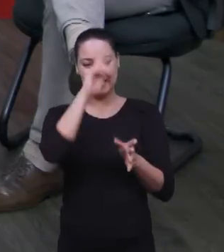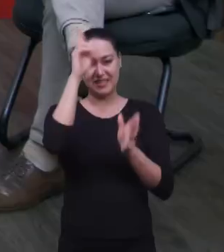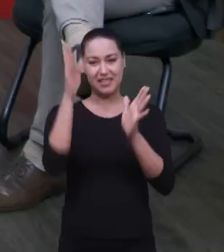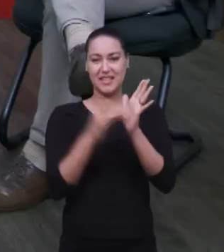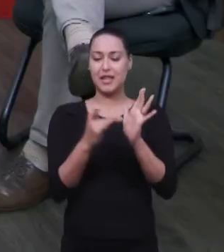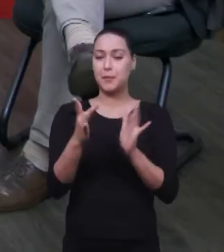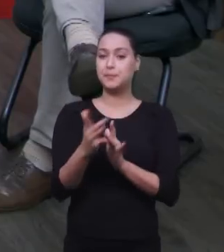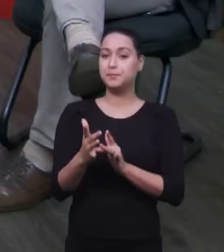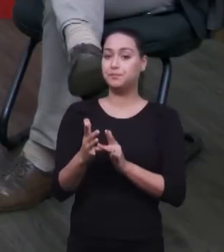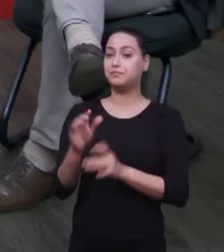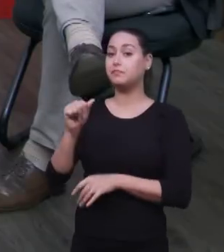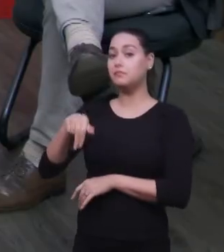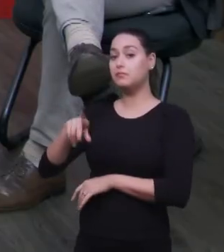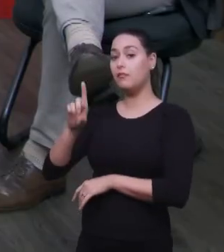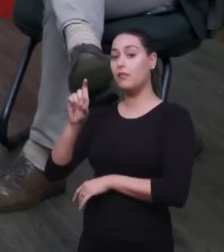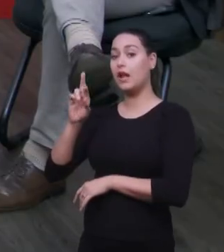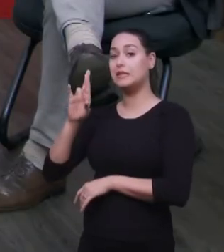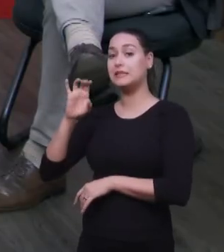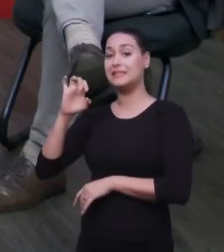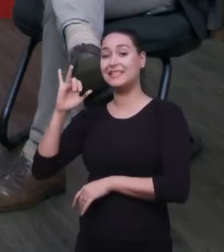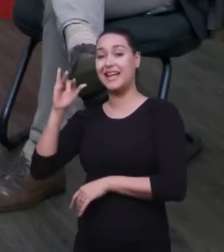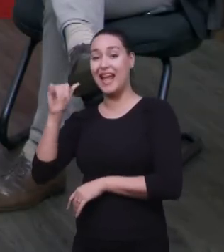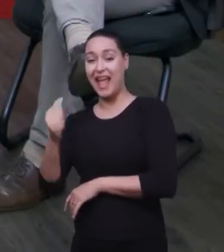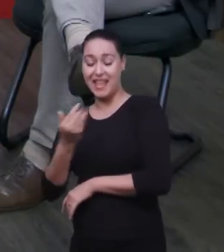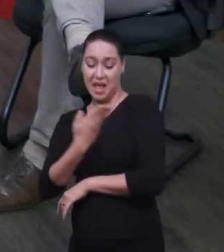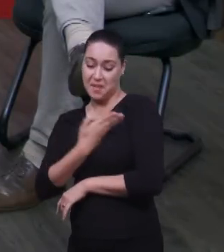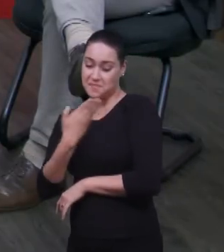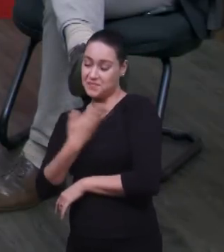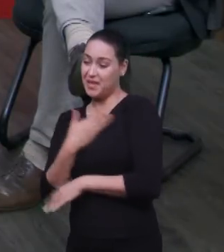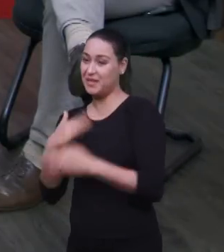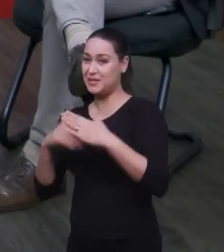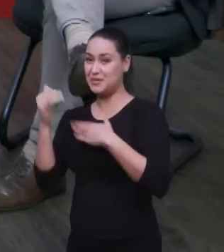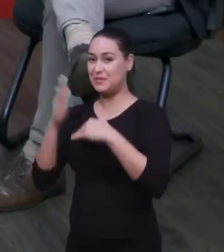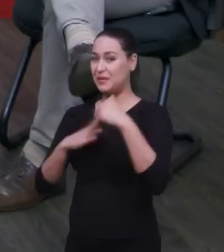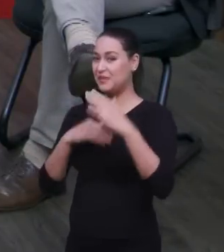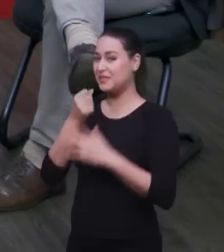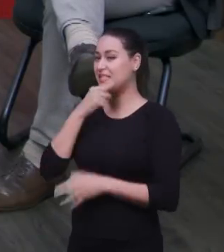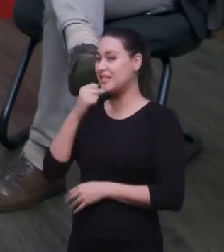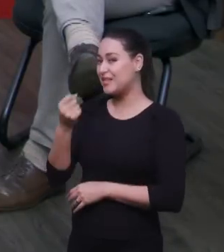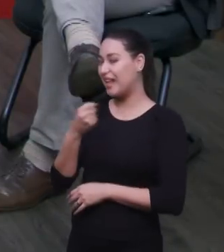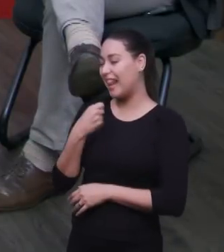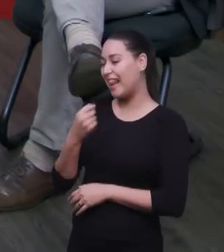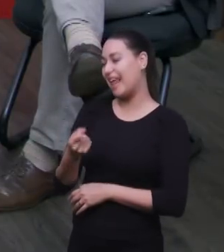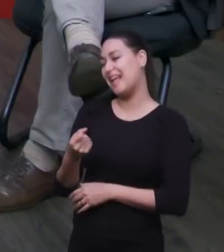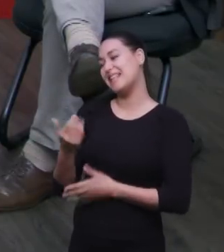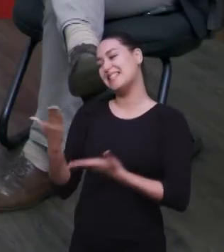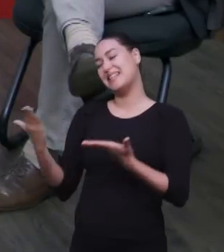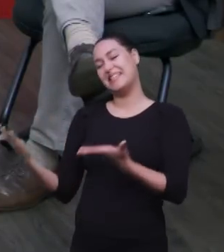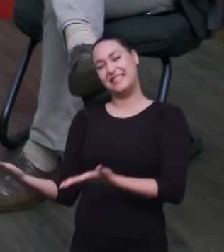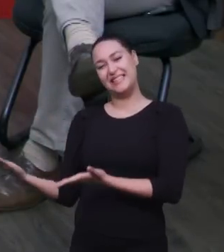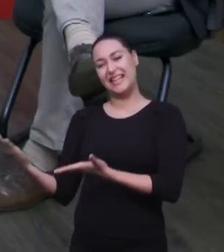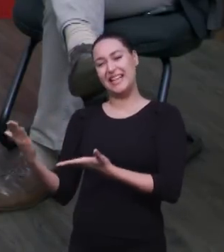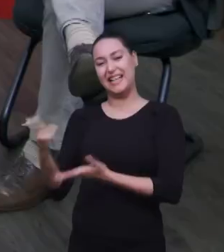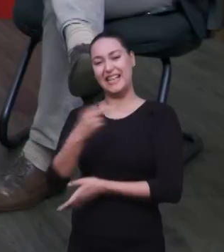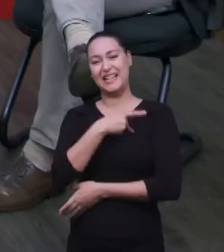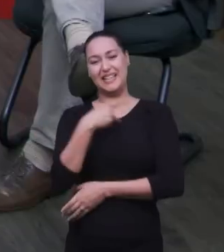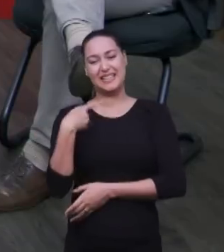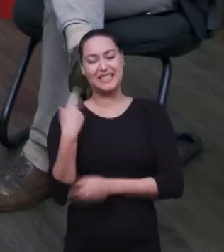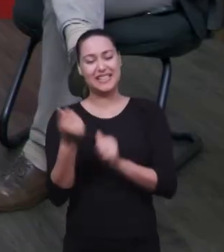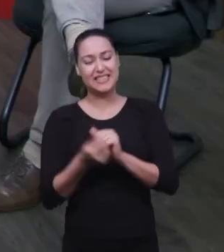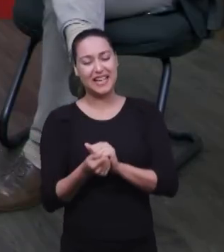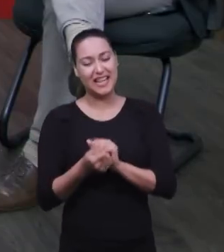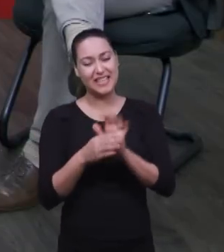Senhor. Amém. Andréia Talma, minha colega de profissão, jornalista e que está conosco